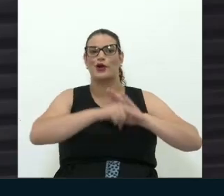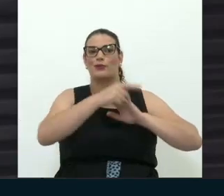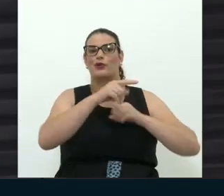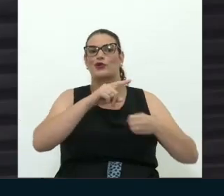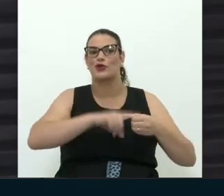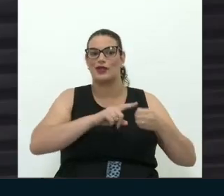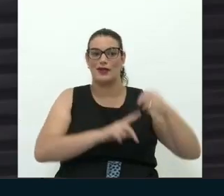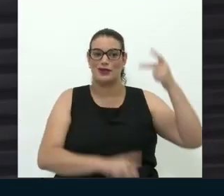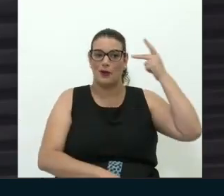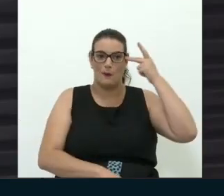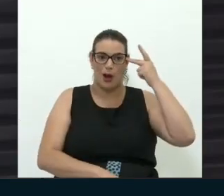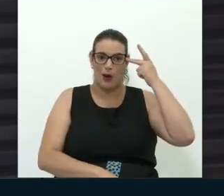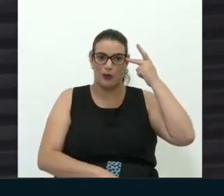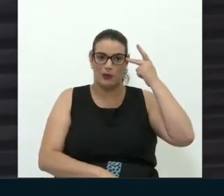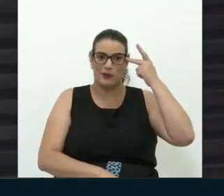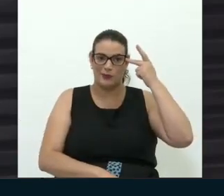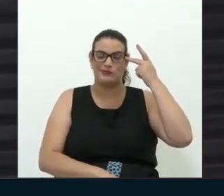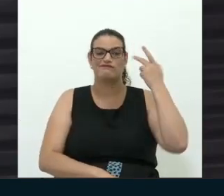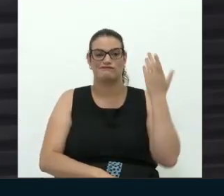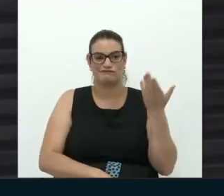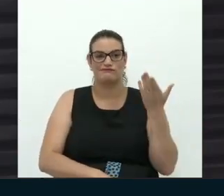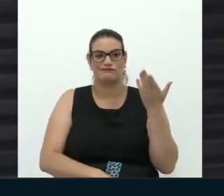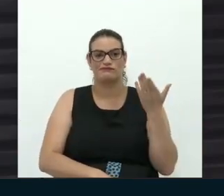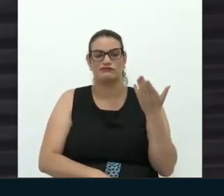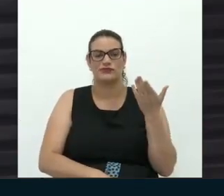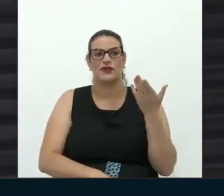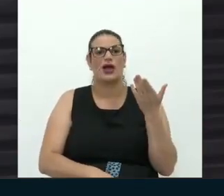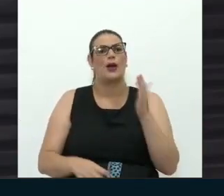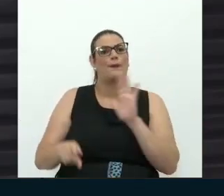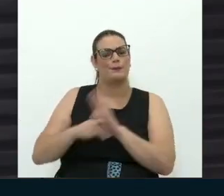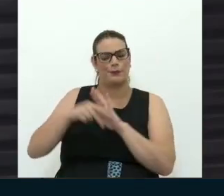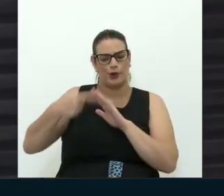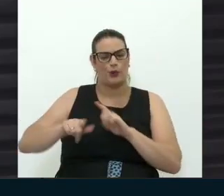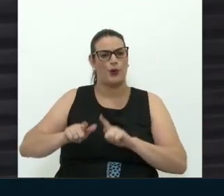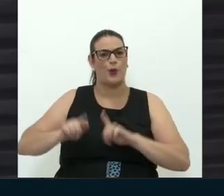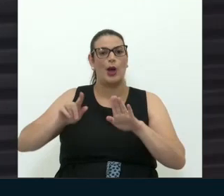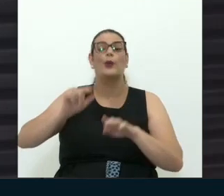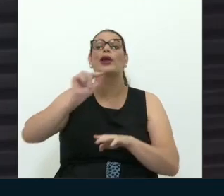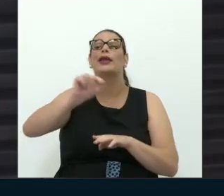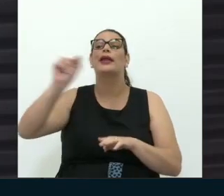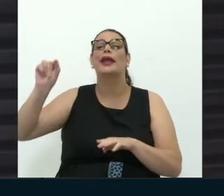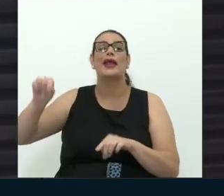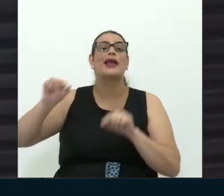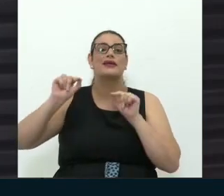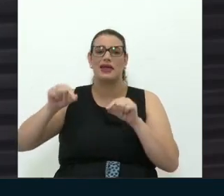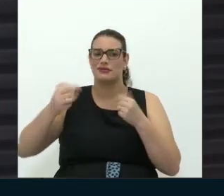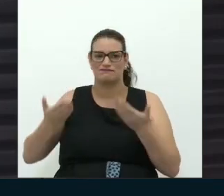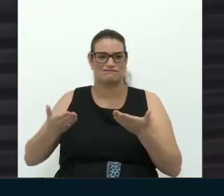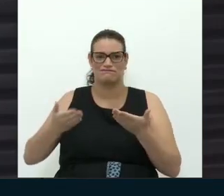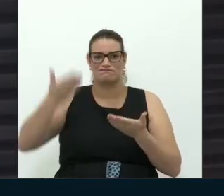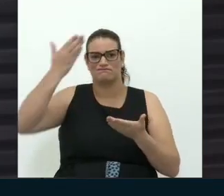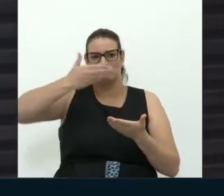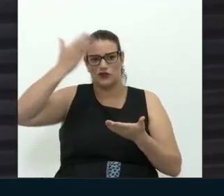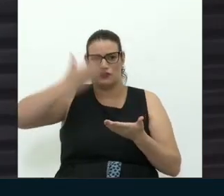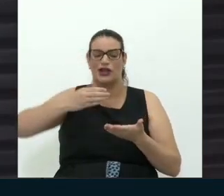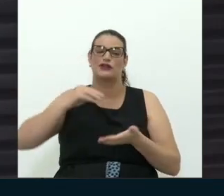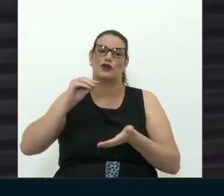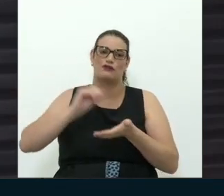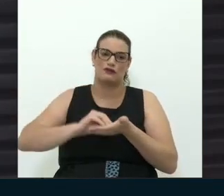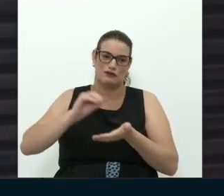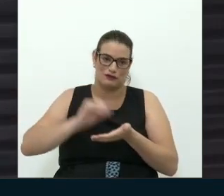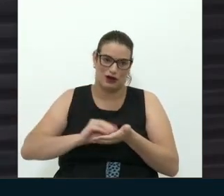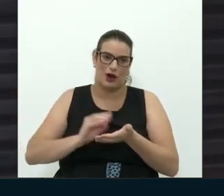vocês quase não têm essa informação sobre quem é realmente candidato aqui em Guarulhos e isso afeta o quê direito à informação direito à